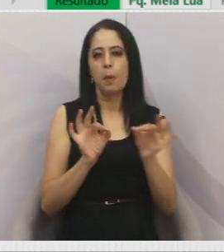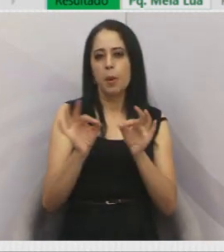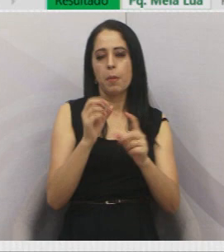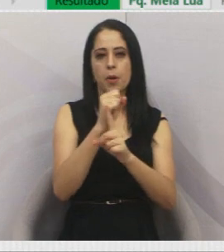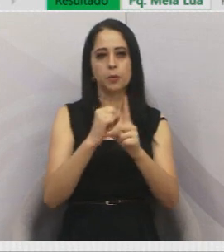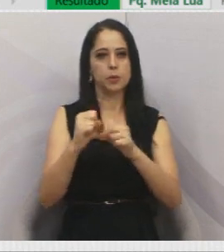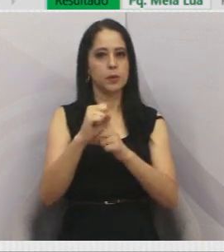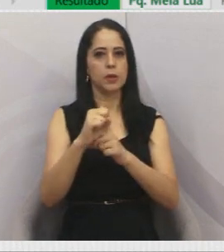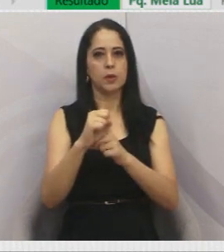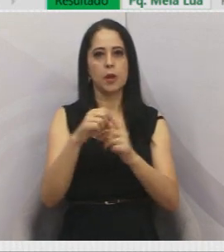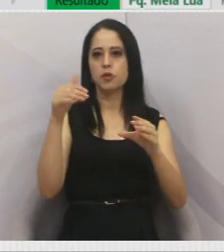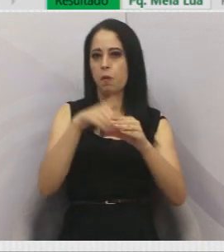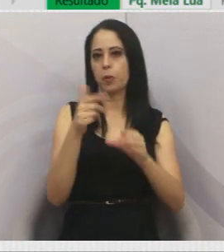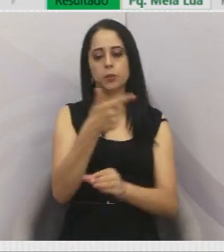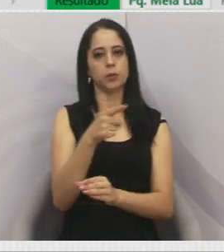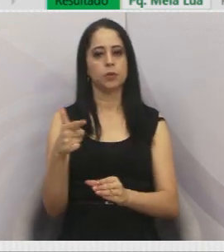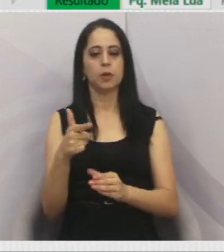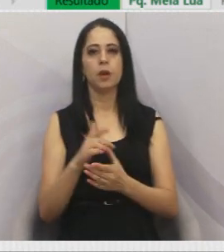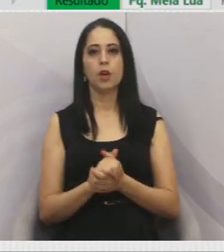em branco.